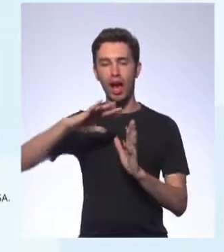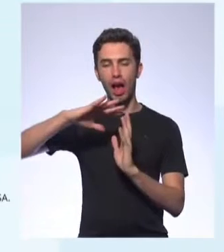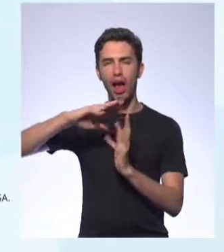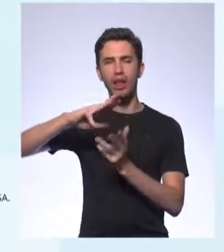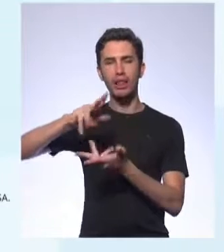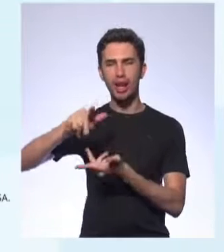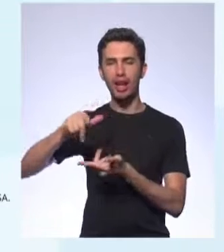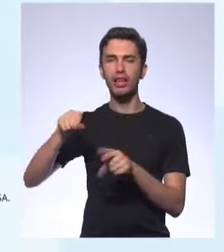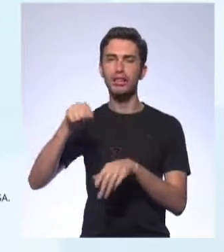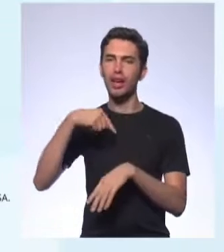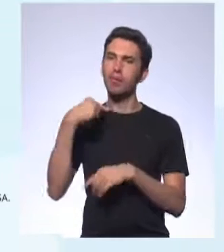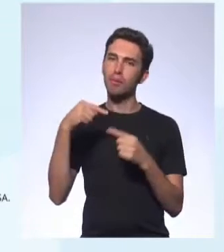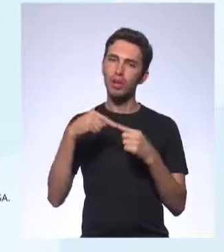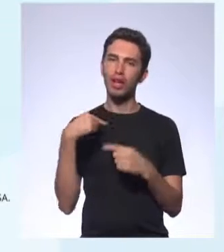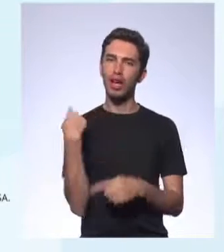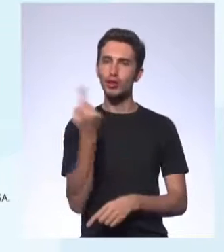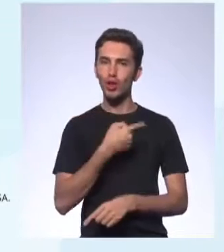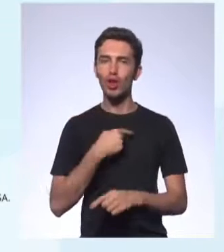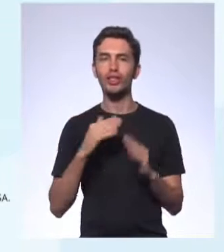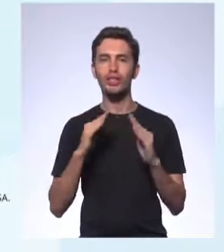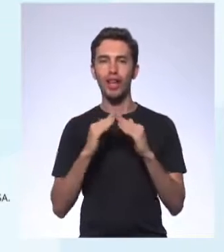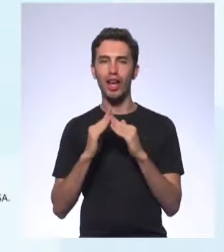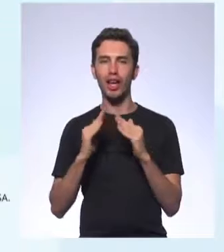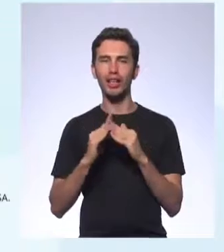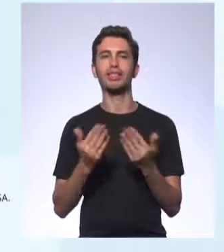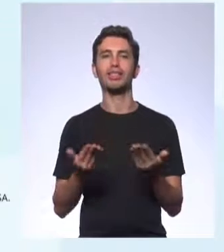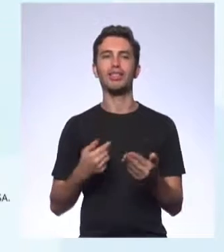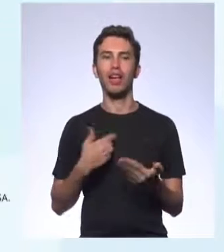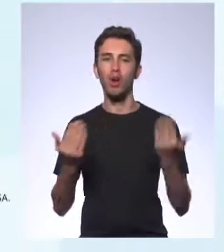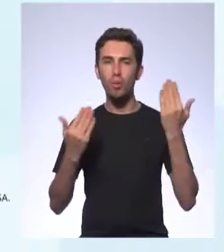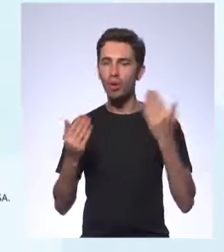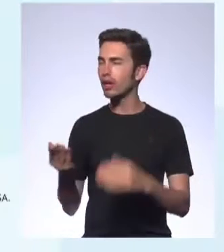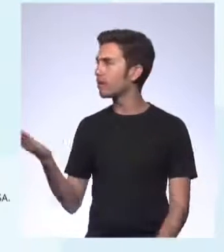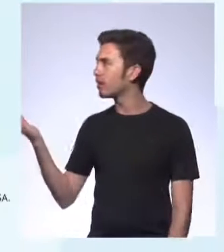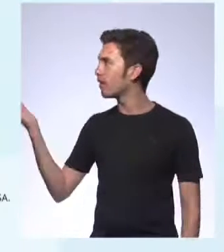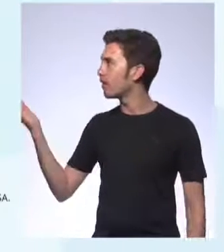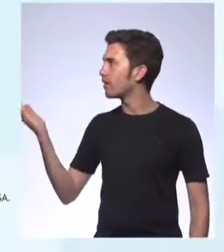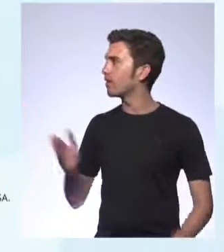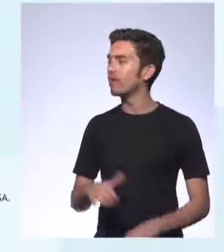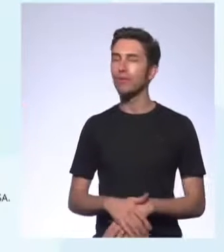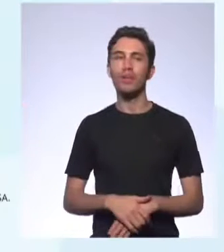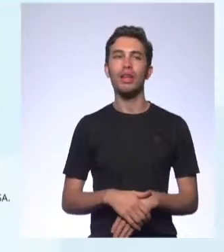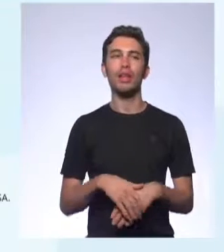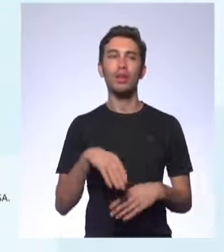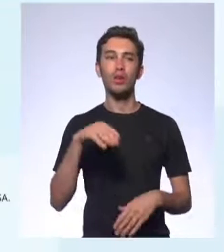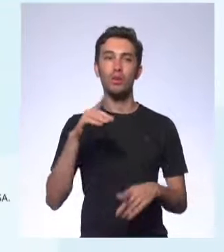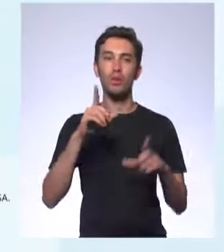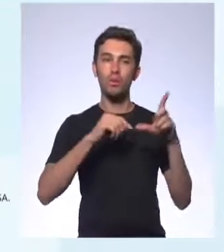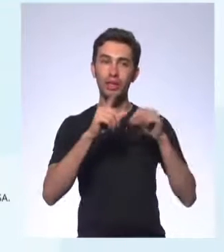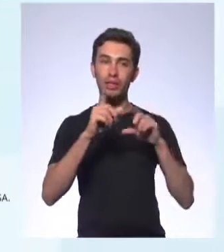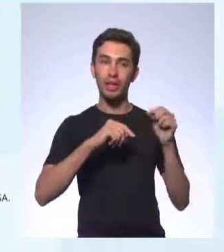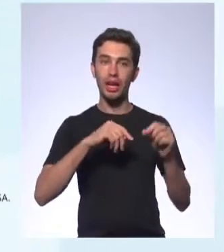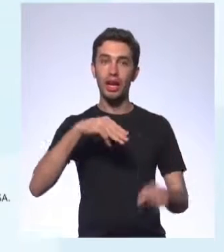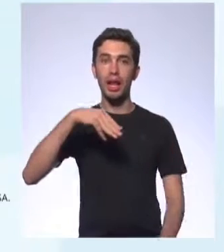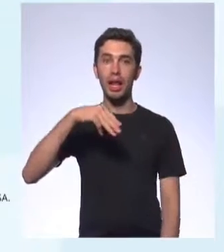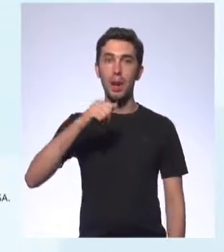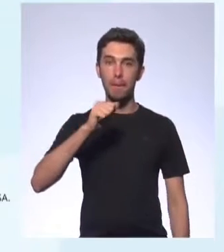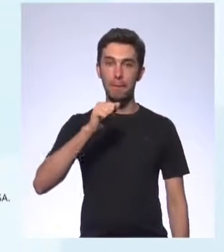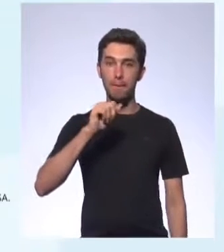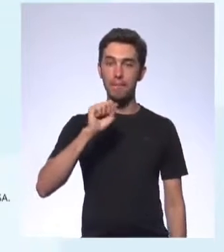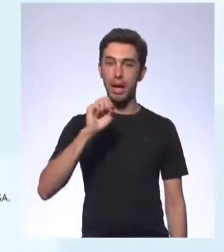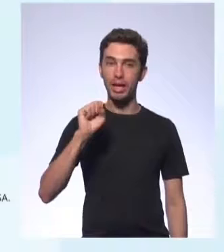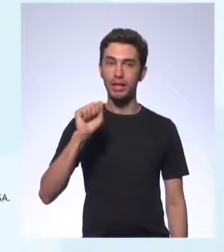Terra, nossa casinha ali perto nessa comparação. Tá vendo aí a comparação? Ó? Uma estrela massiva, mas de massa